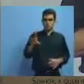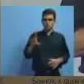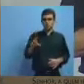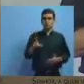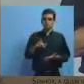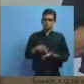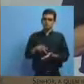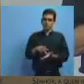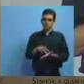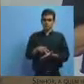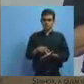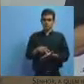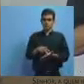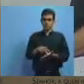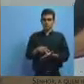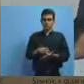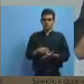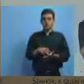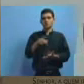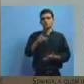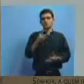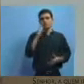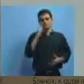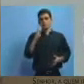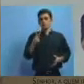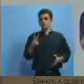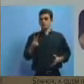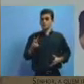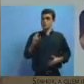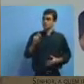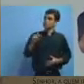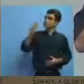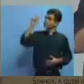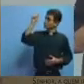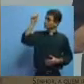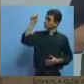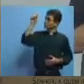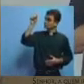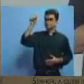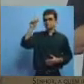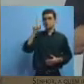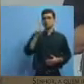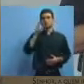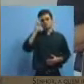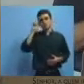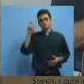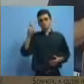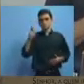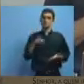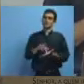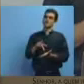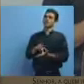em vós o meu espírito para que revivais, quando vos estabelecer em vossa